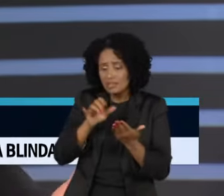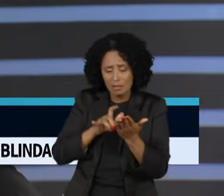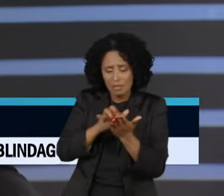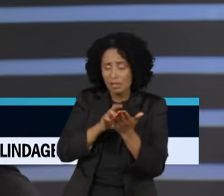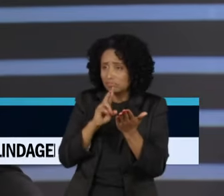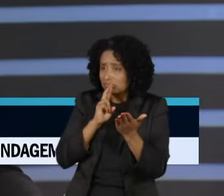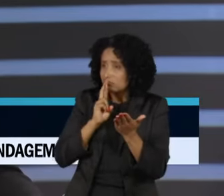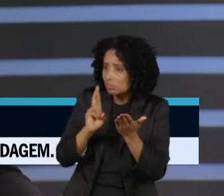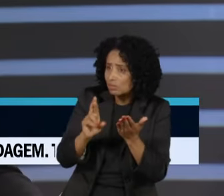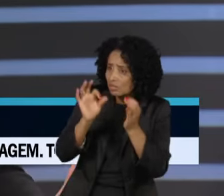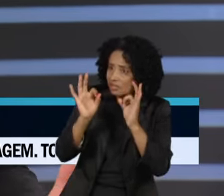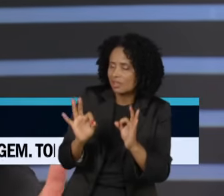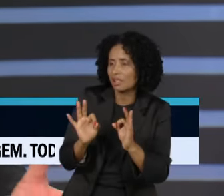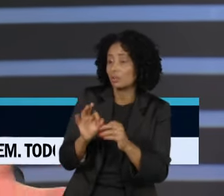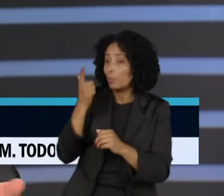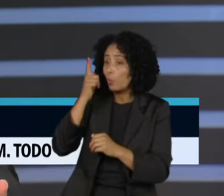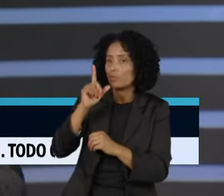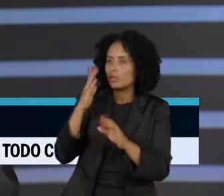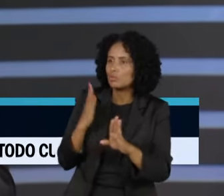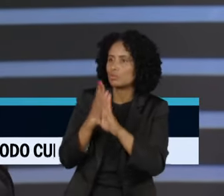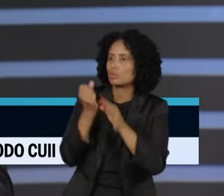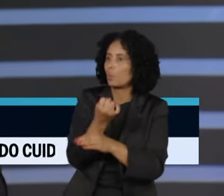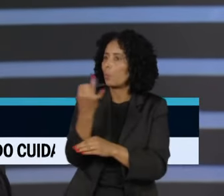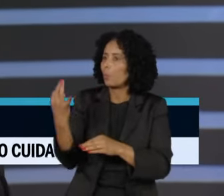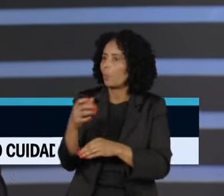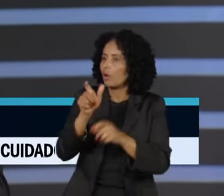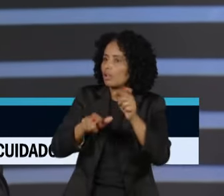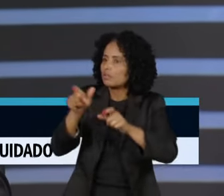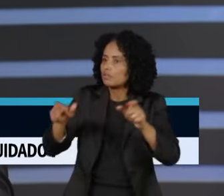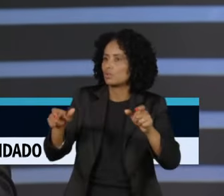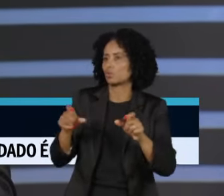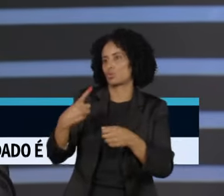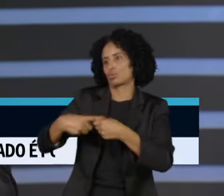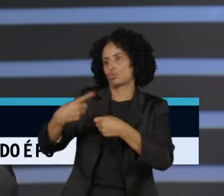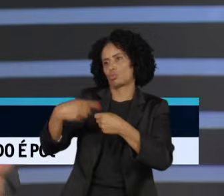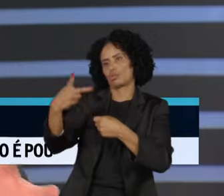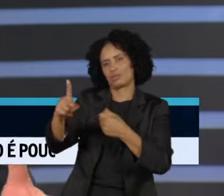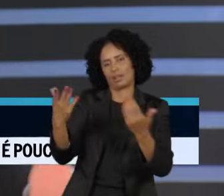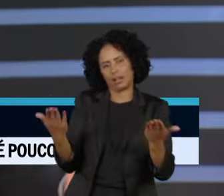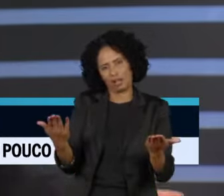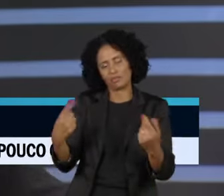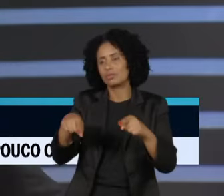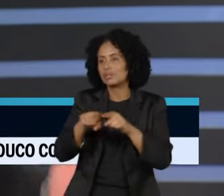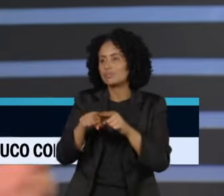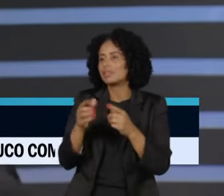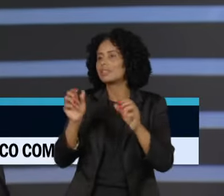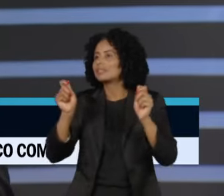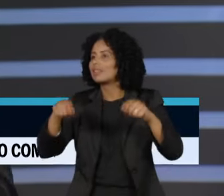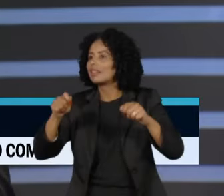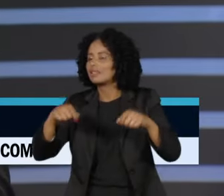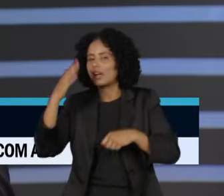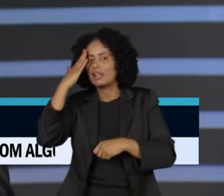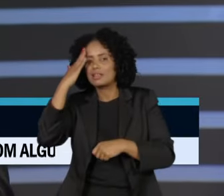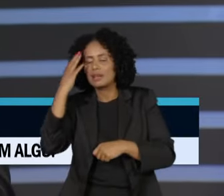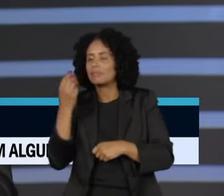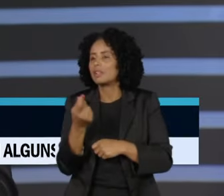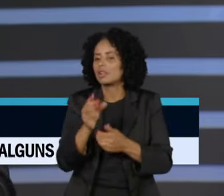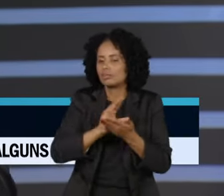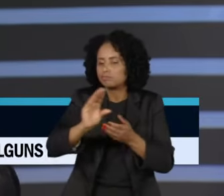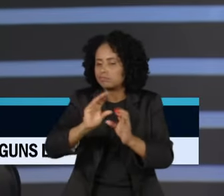de pessoas da sua cidade, por exemplo, e isso impacta na quantidade de recursos do Fundo de Participação dos Municípios que vai chegar em cada